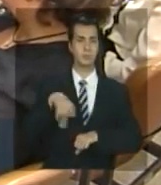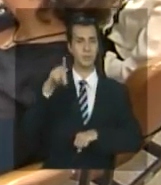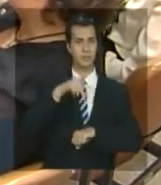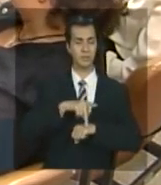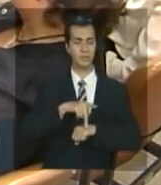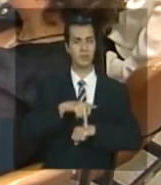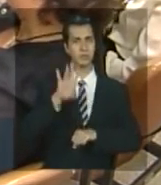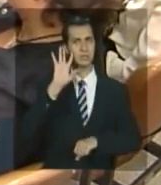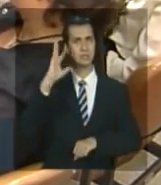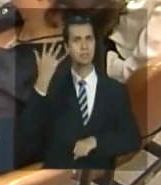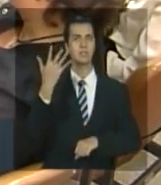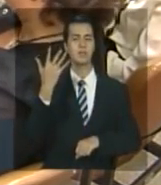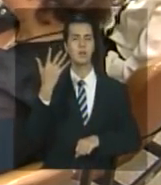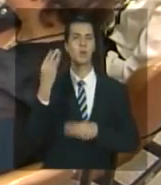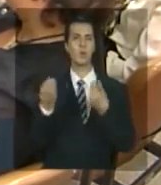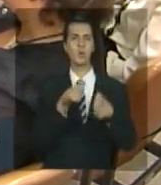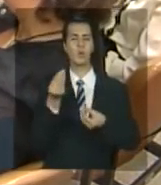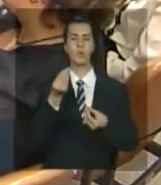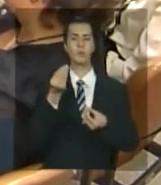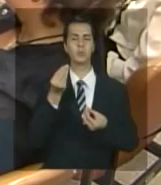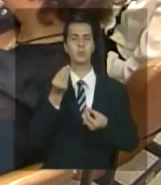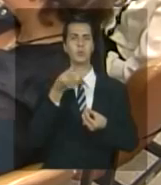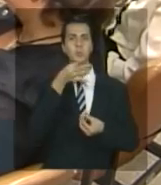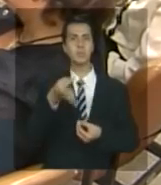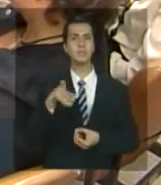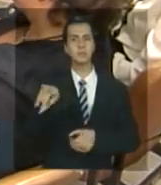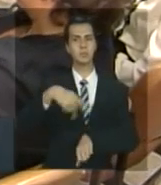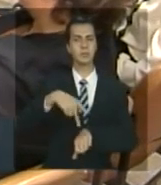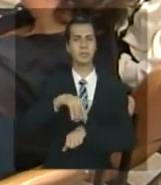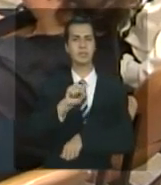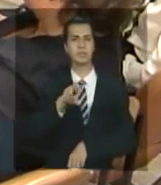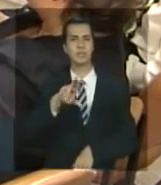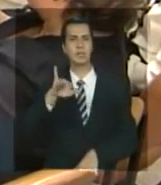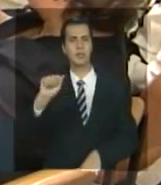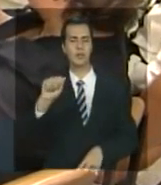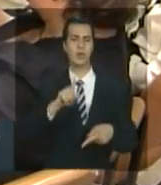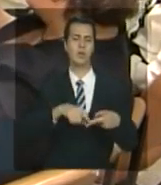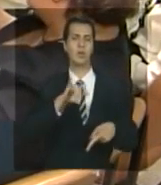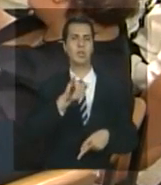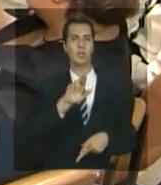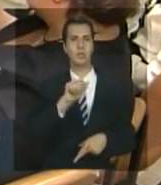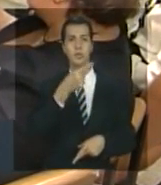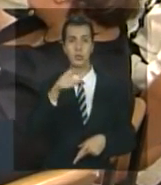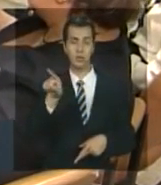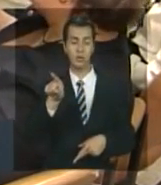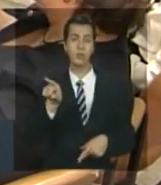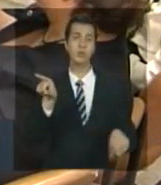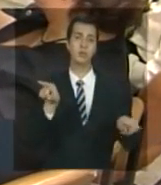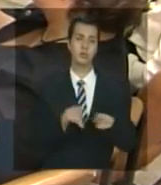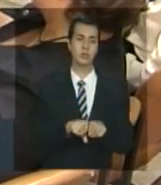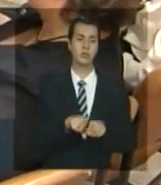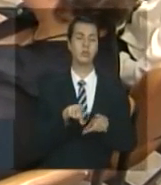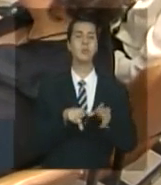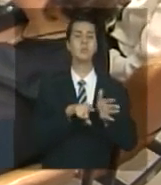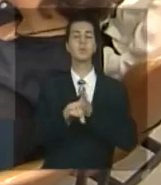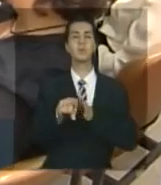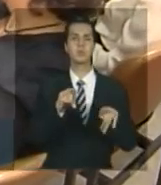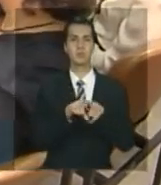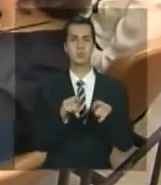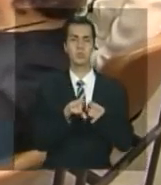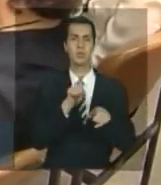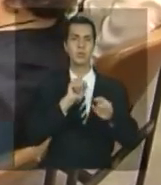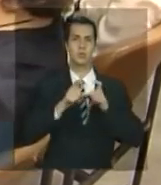relação à Síria, ao Irã, se tem alguma possibilidade disso. E também queria saber em relação à reunião com os empresários,